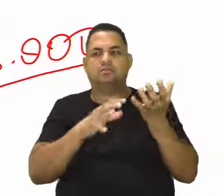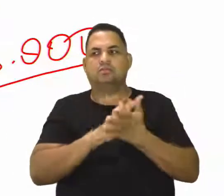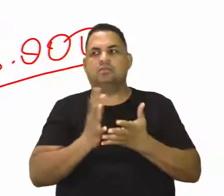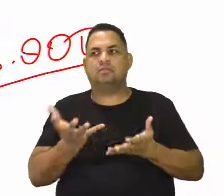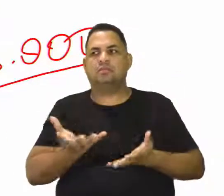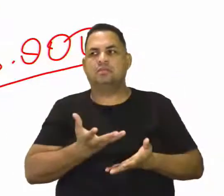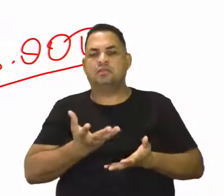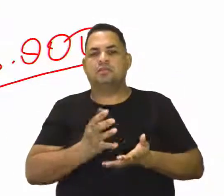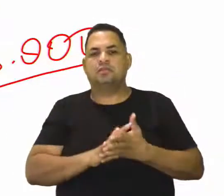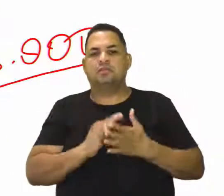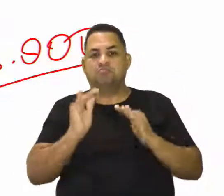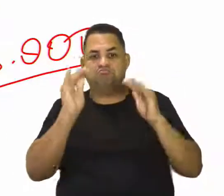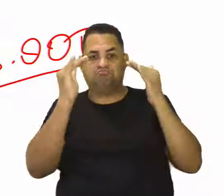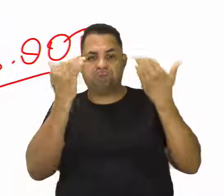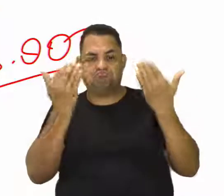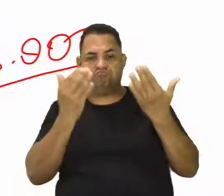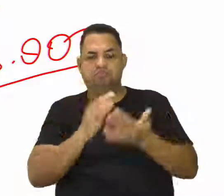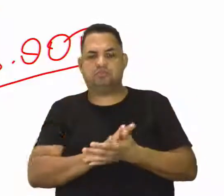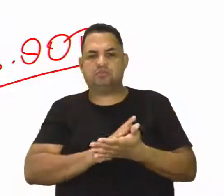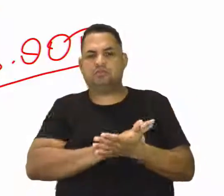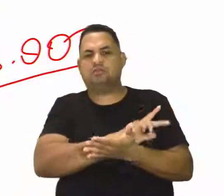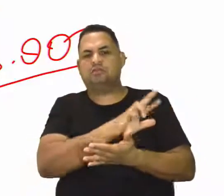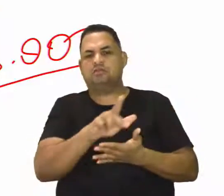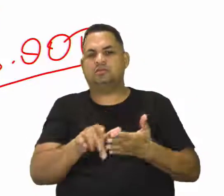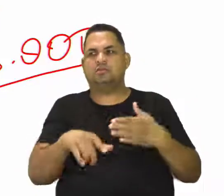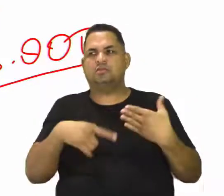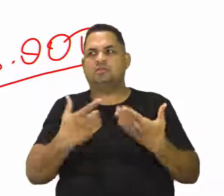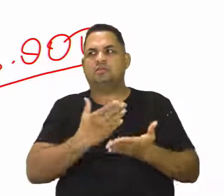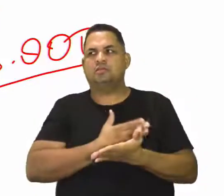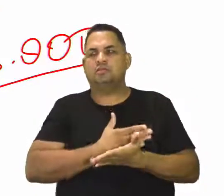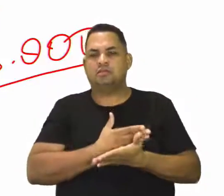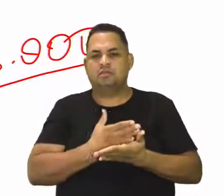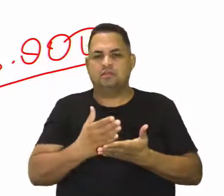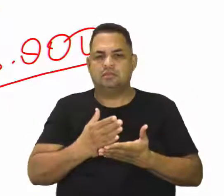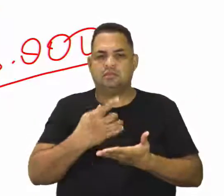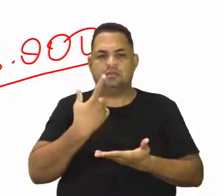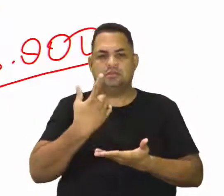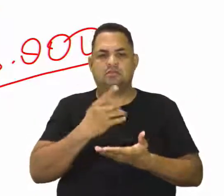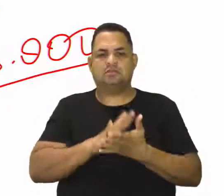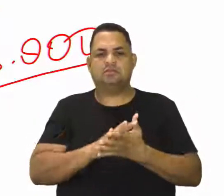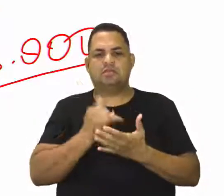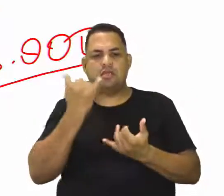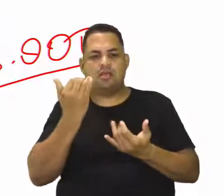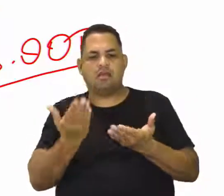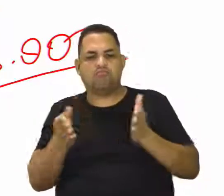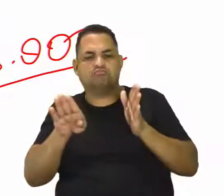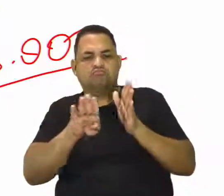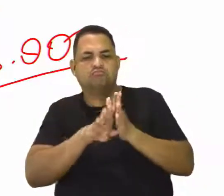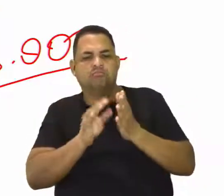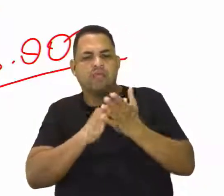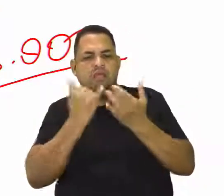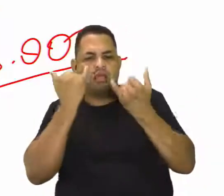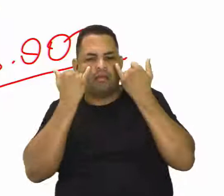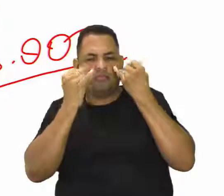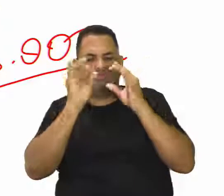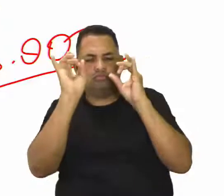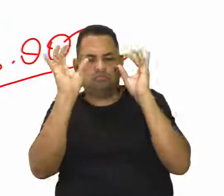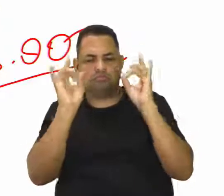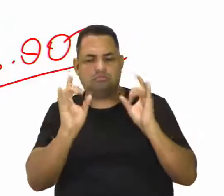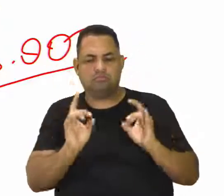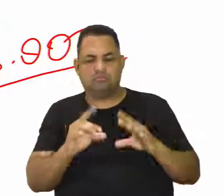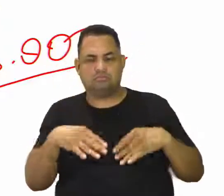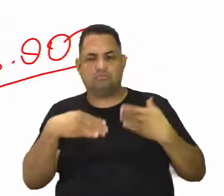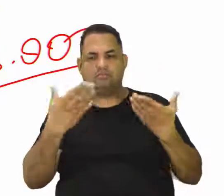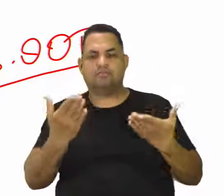eles queriam atenção então era um vários aí depois começaram a vir as informações em detalhes mais